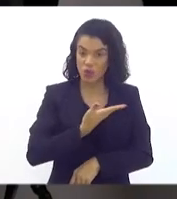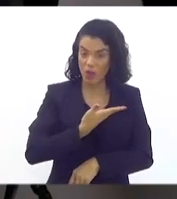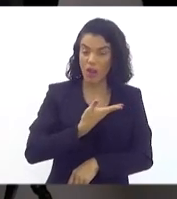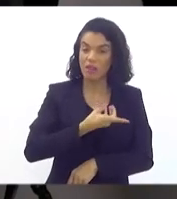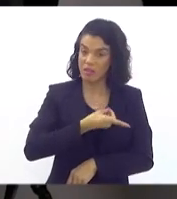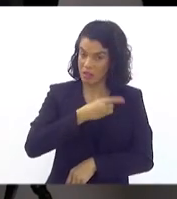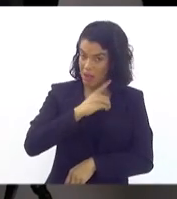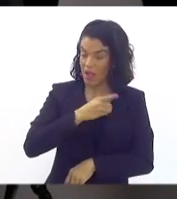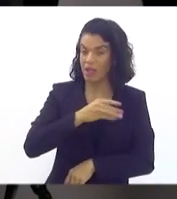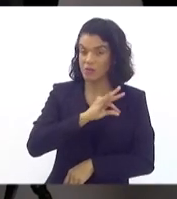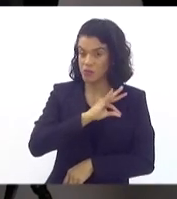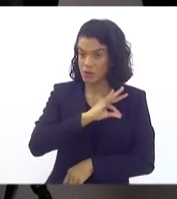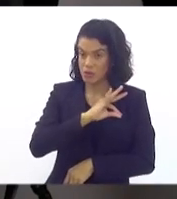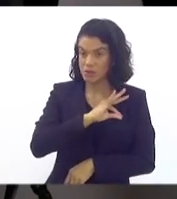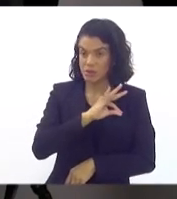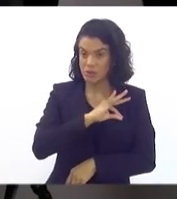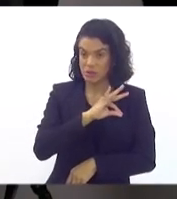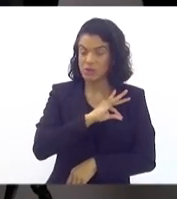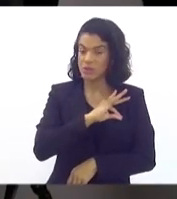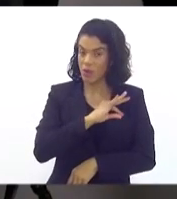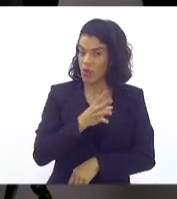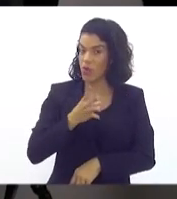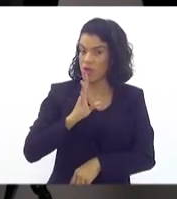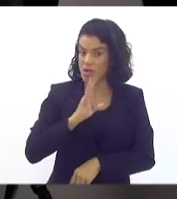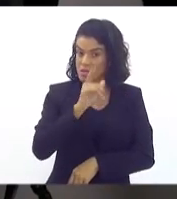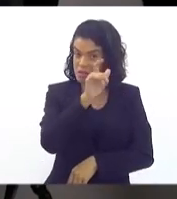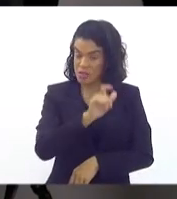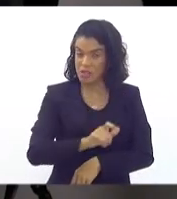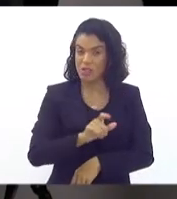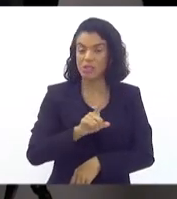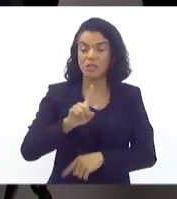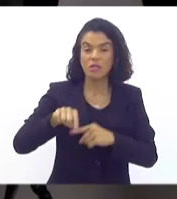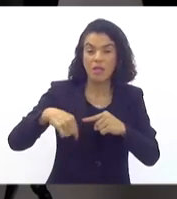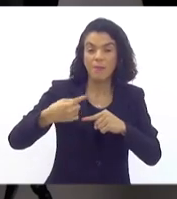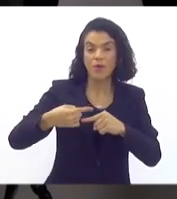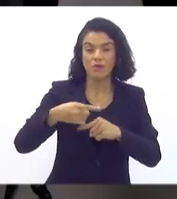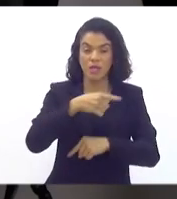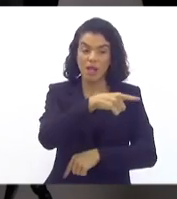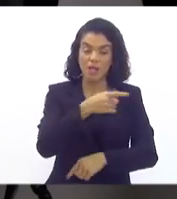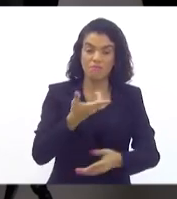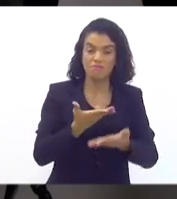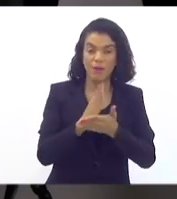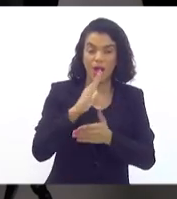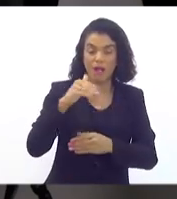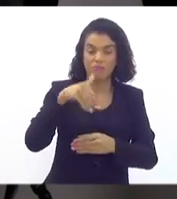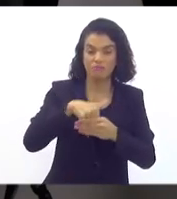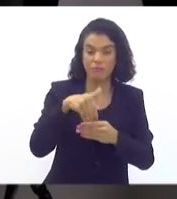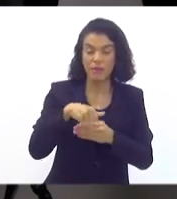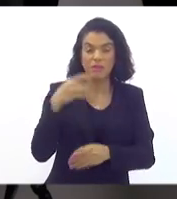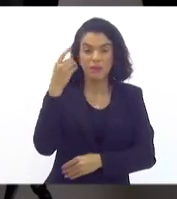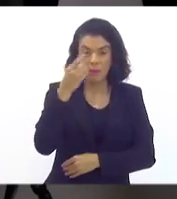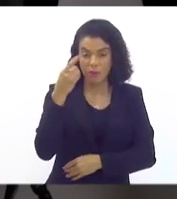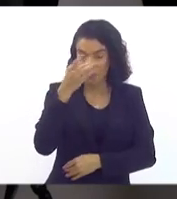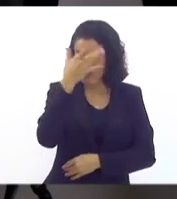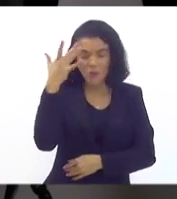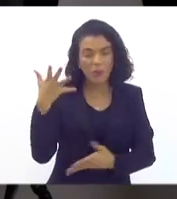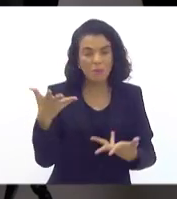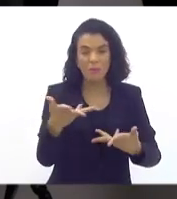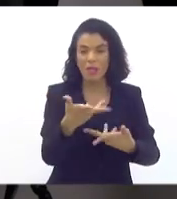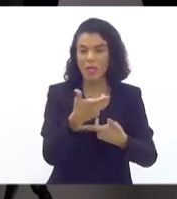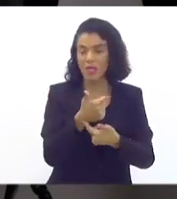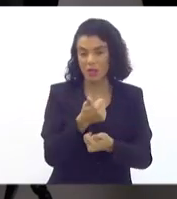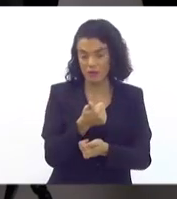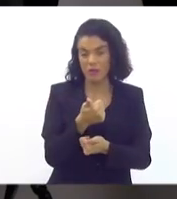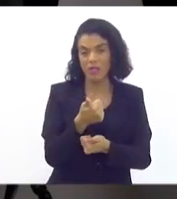Polícia conheci o Délio Leal ainda Delegado de Polícia depois Deputado muito meu amigo uma pessoa maravilhosa Então